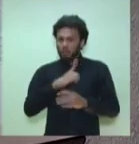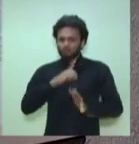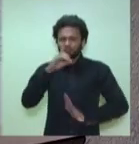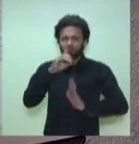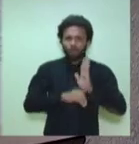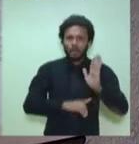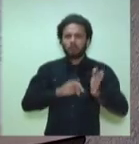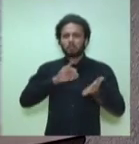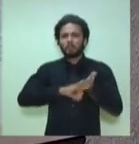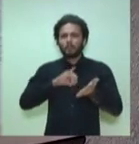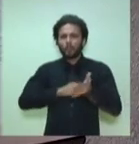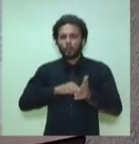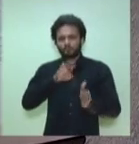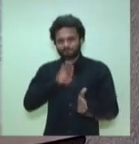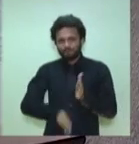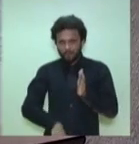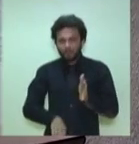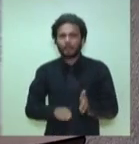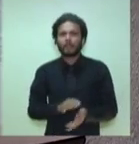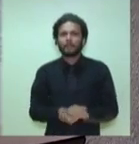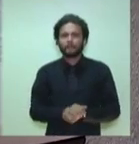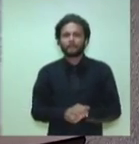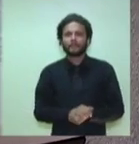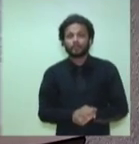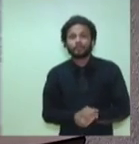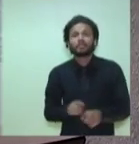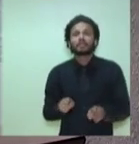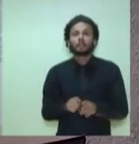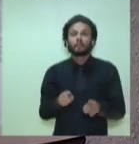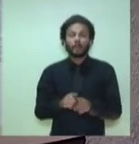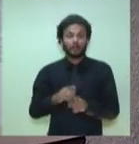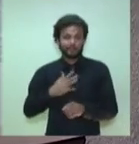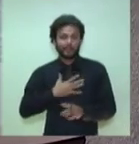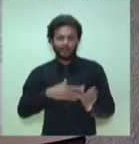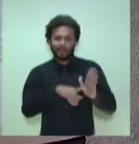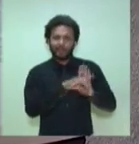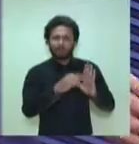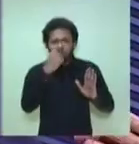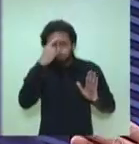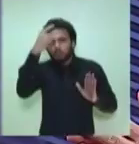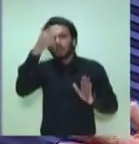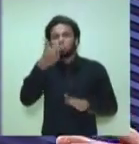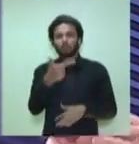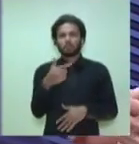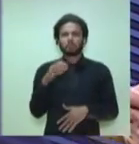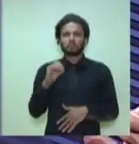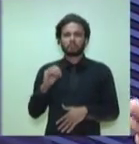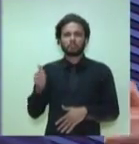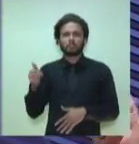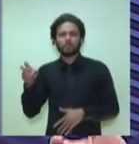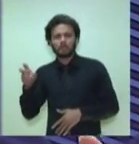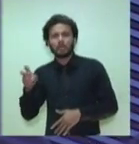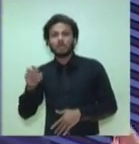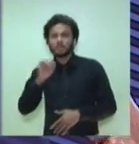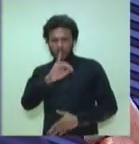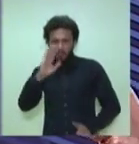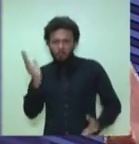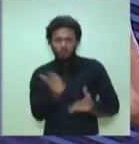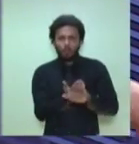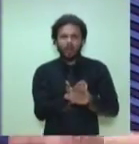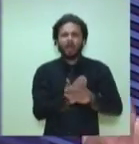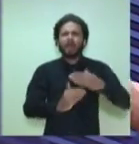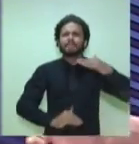IPTU, e uma minha também de 2015, que estabelece que multas acumuladas